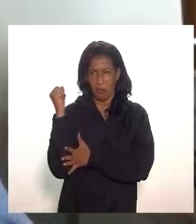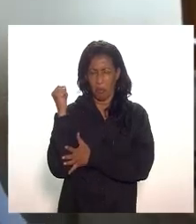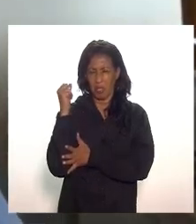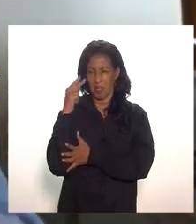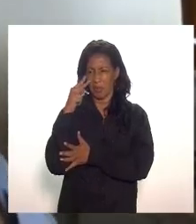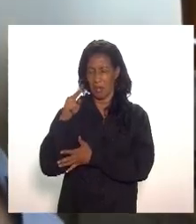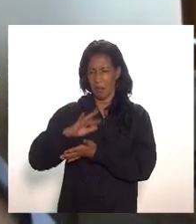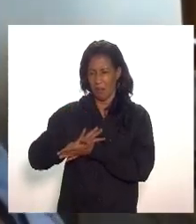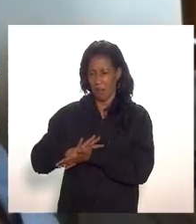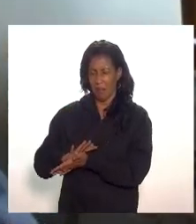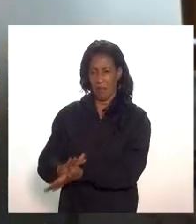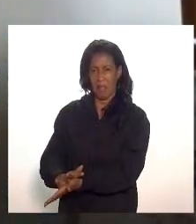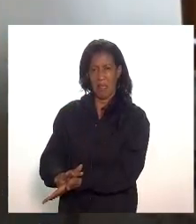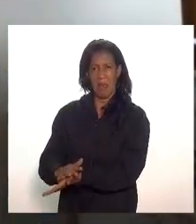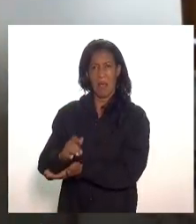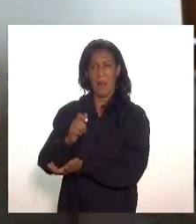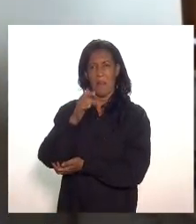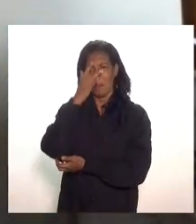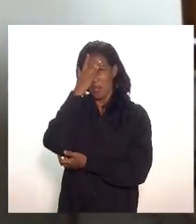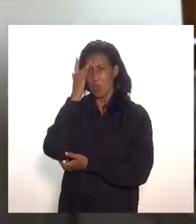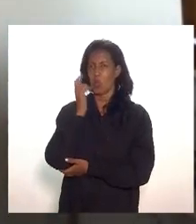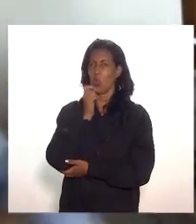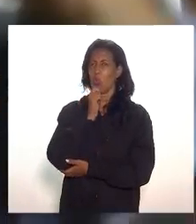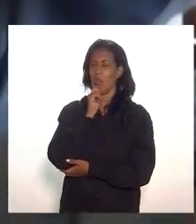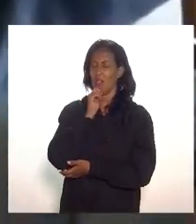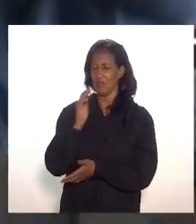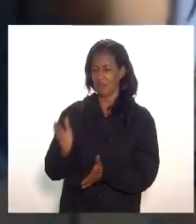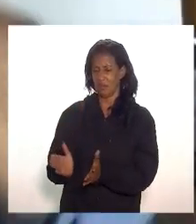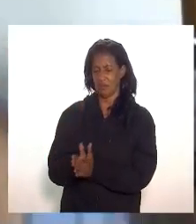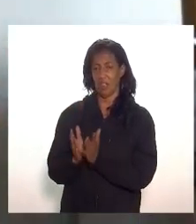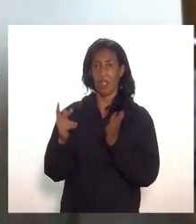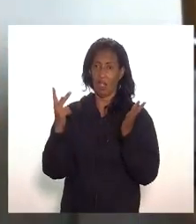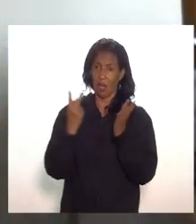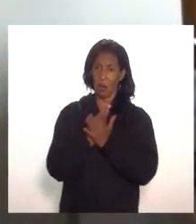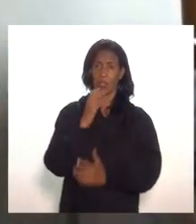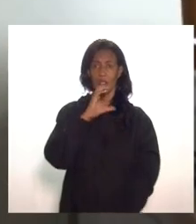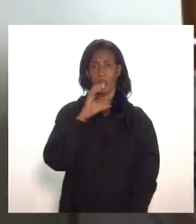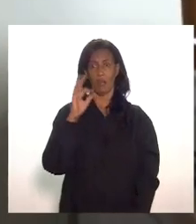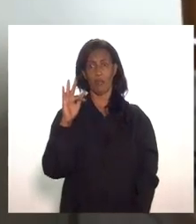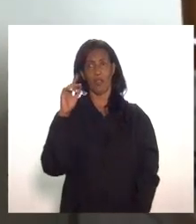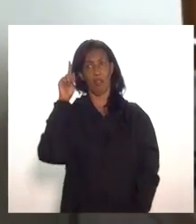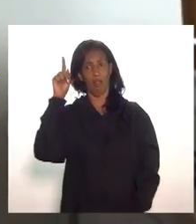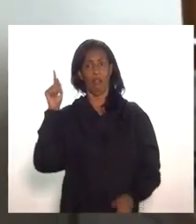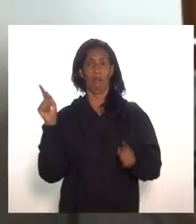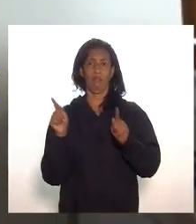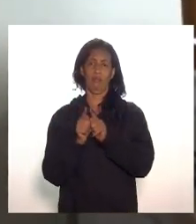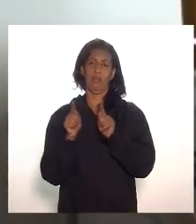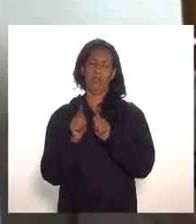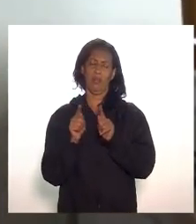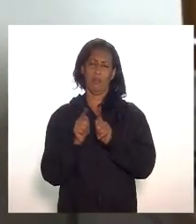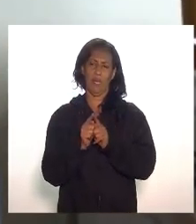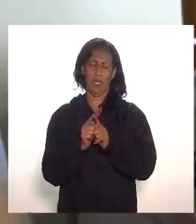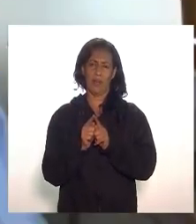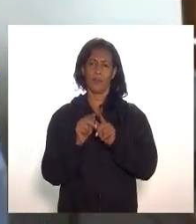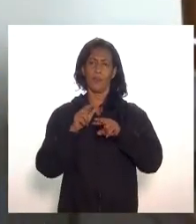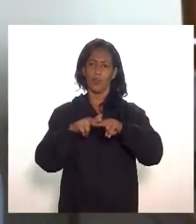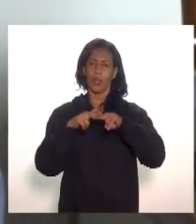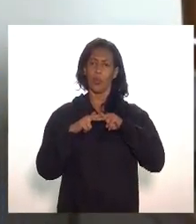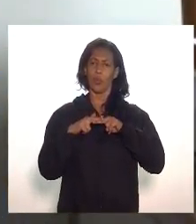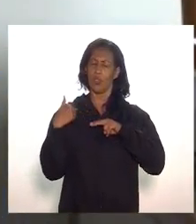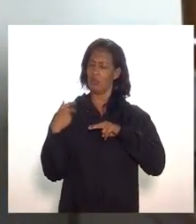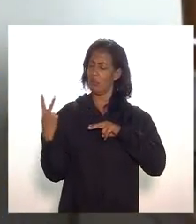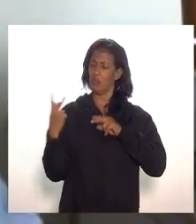aquele que tem menos, que é menos favorecido, acontece lá também. Por isso, ele é sempre coautor junto comigo, ou eu junto